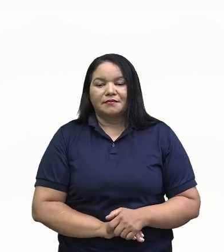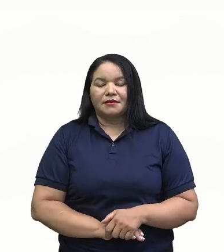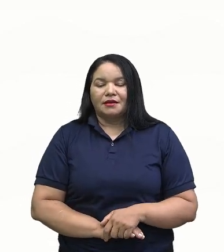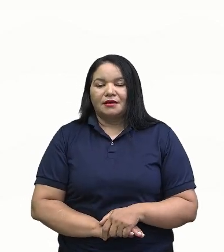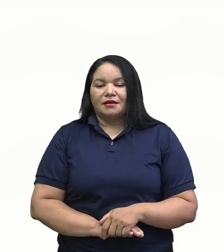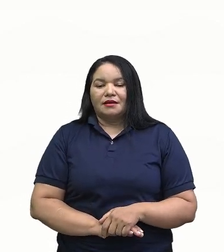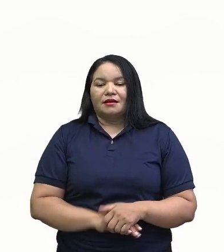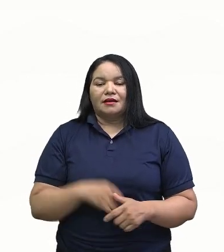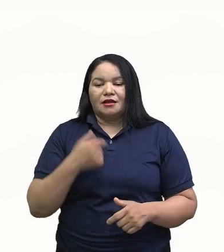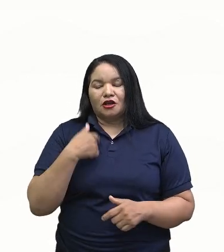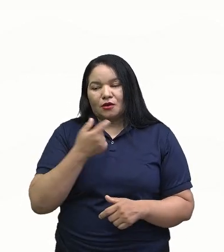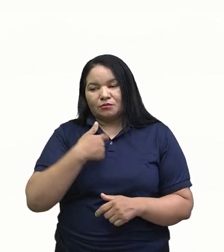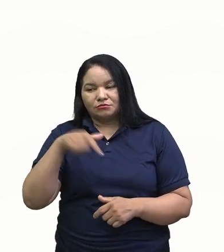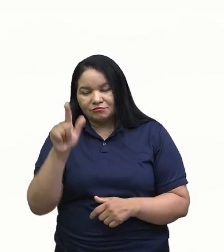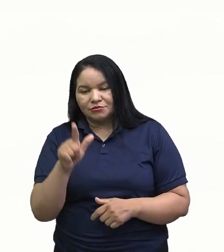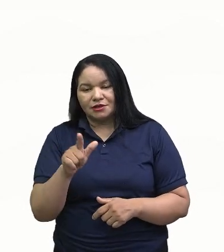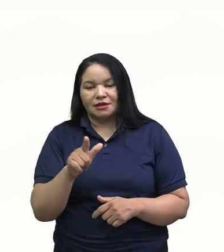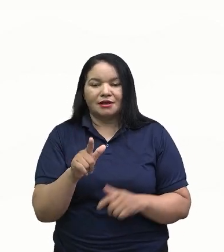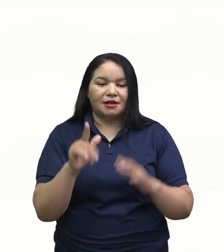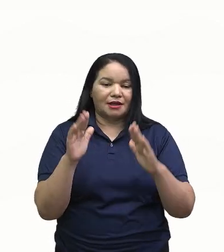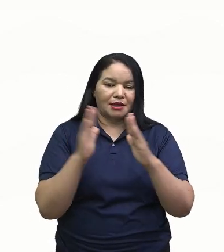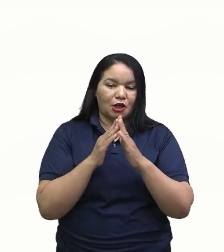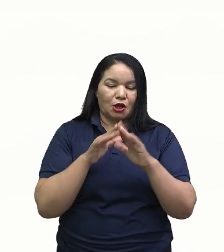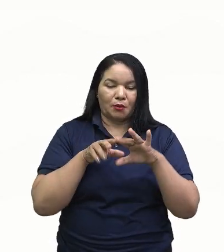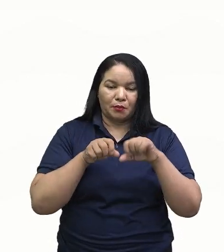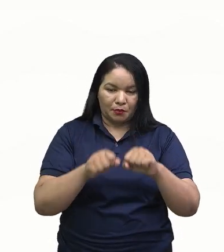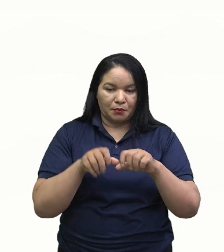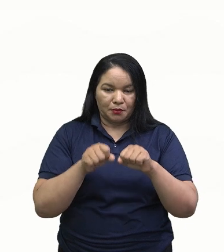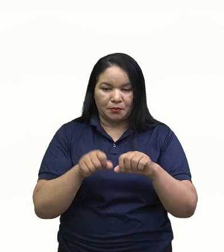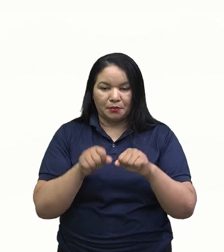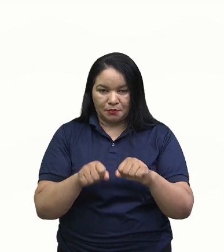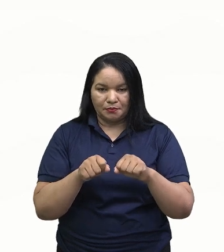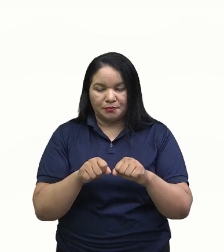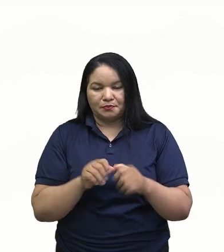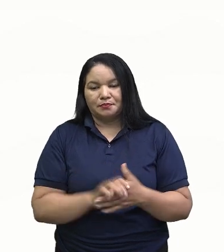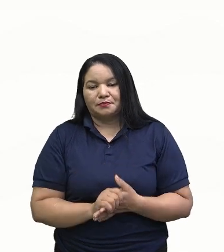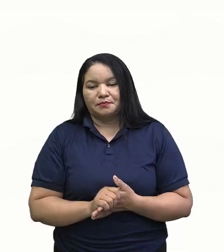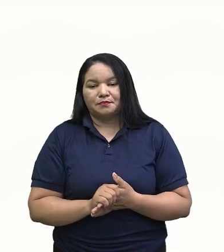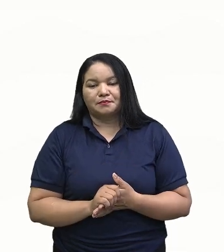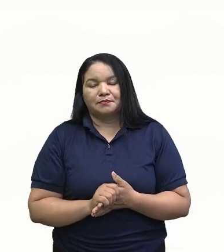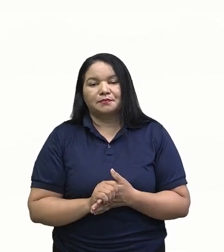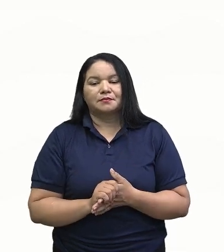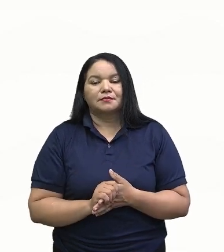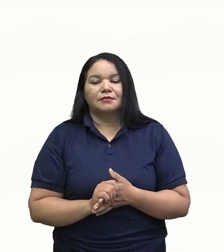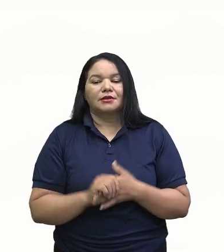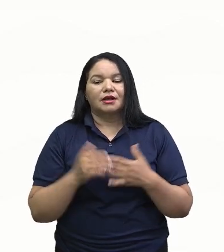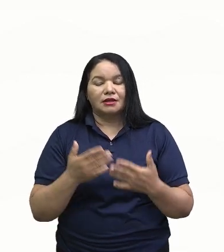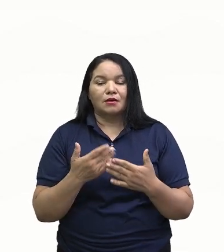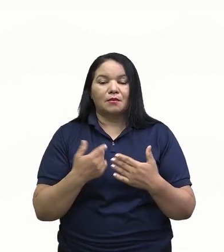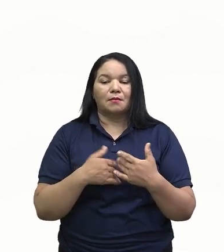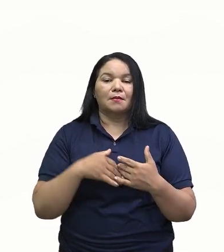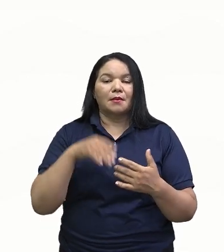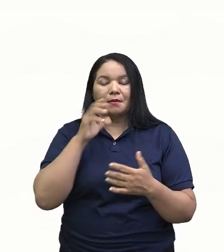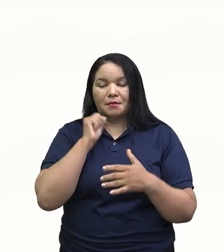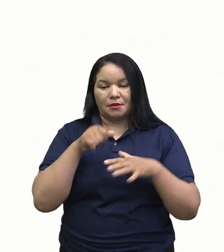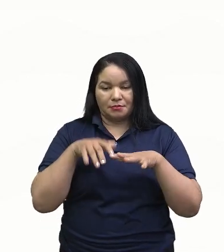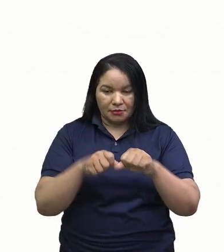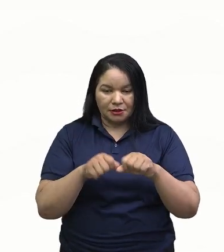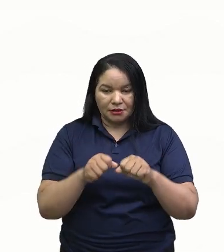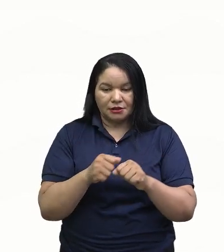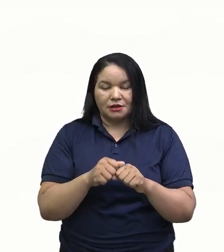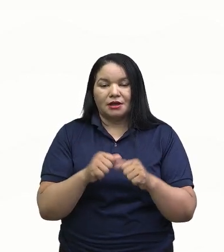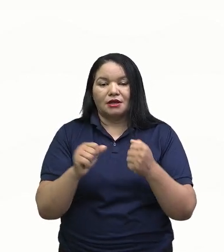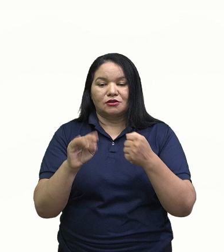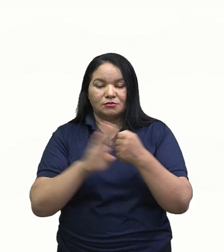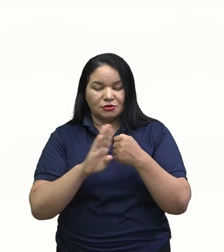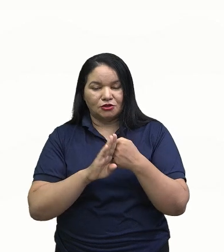olha, irei à padaria. Padaria é o quê? Substantivo feminino, certo?